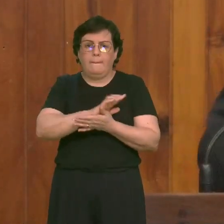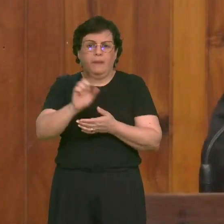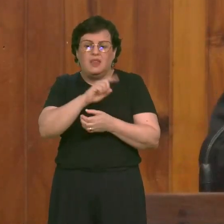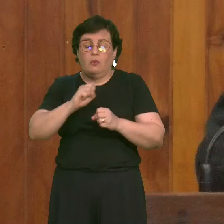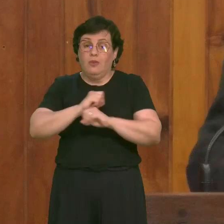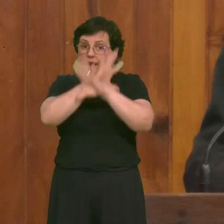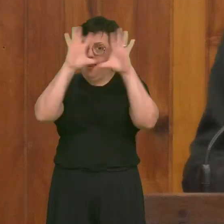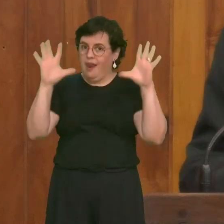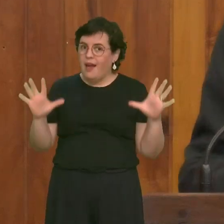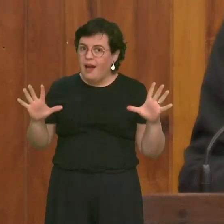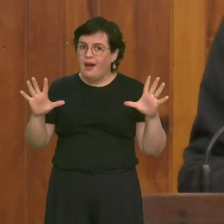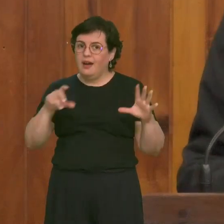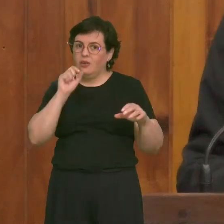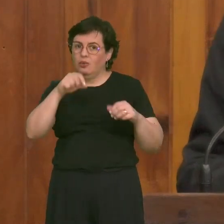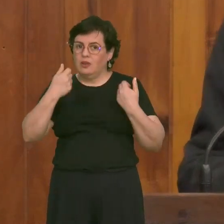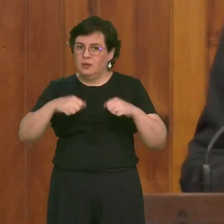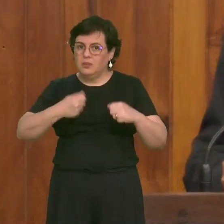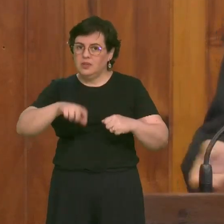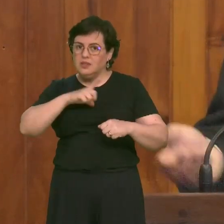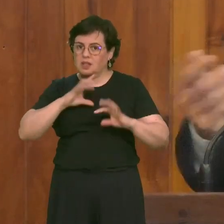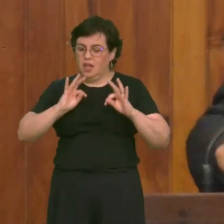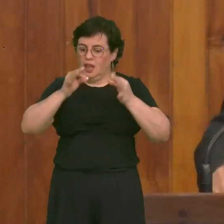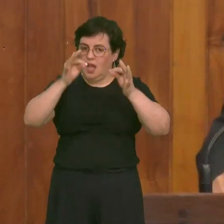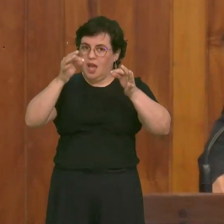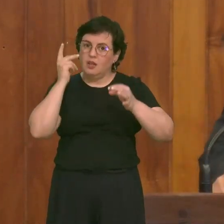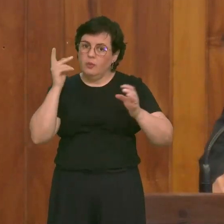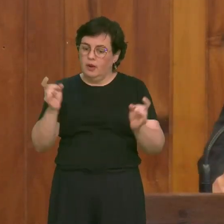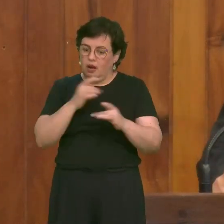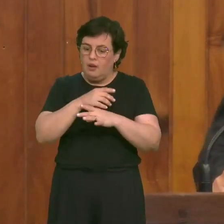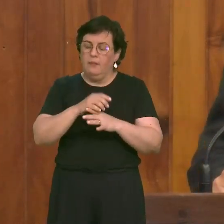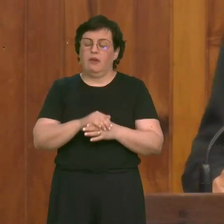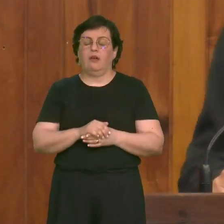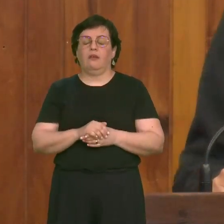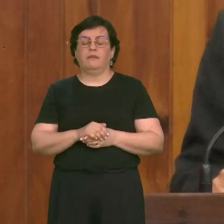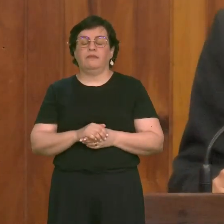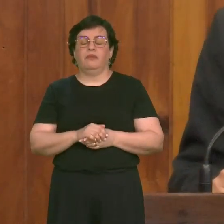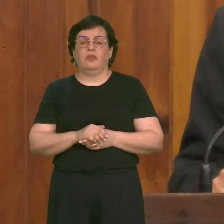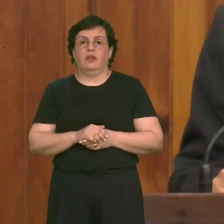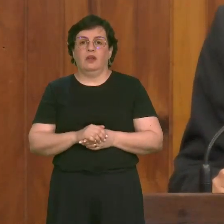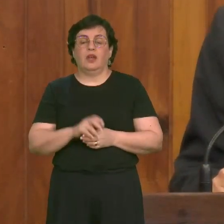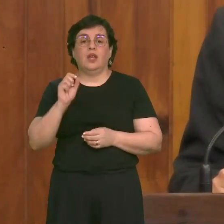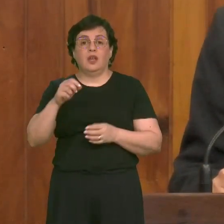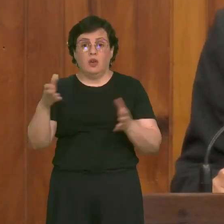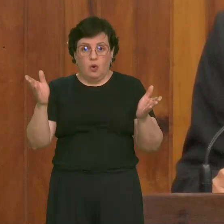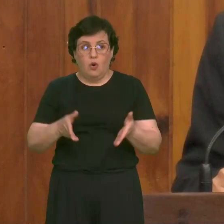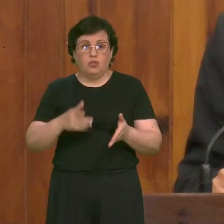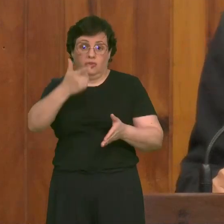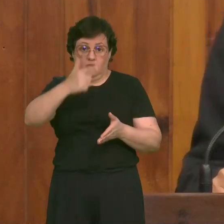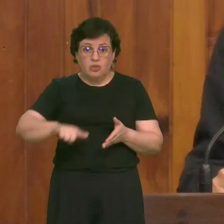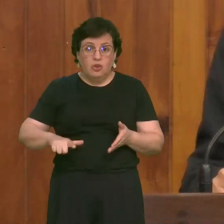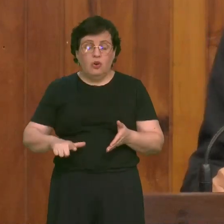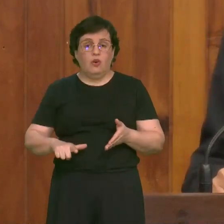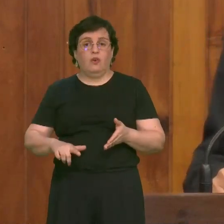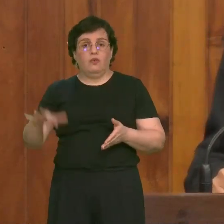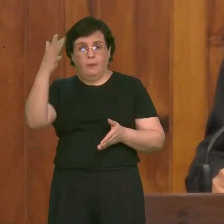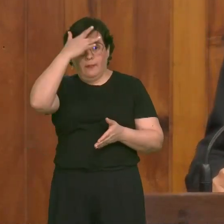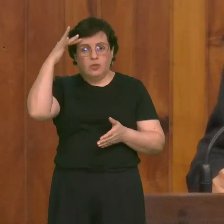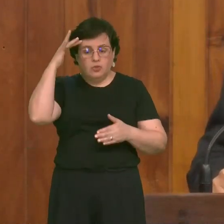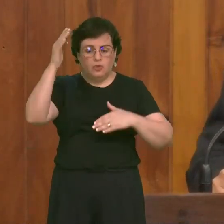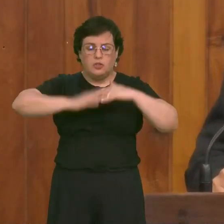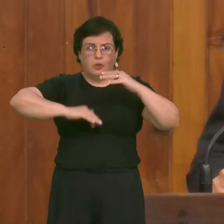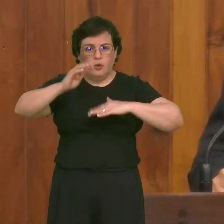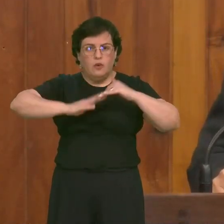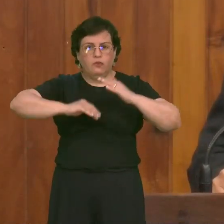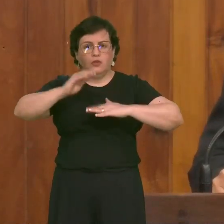exigência técnica para Preencher esses cargos só para concluir presente que hoje volta a dizer são ocupados por profissionais